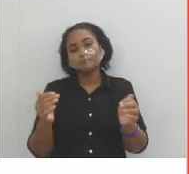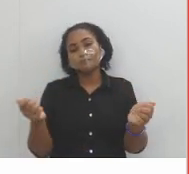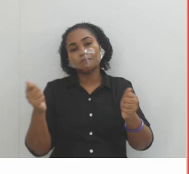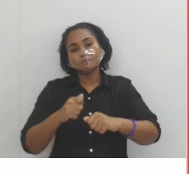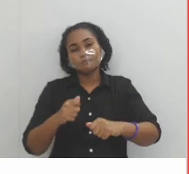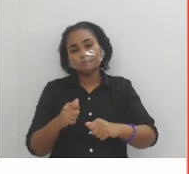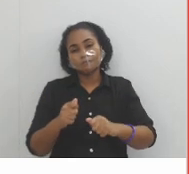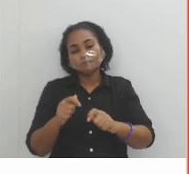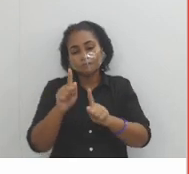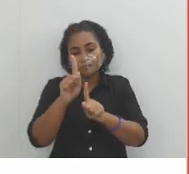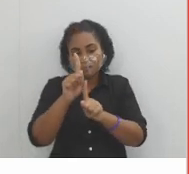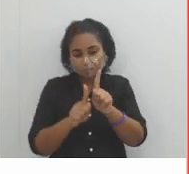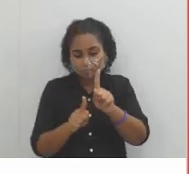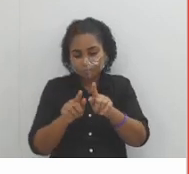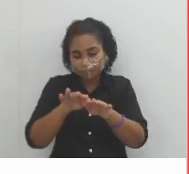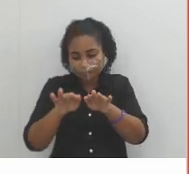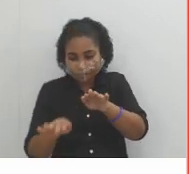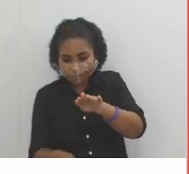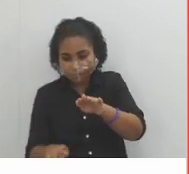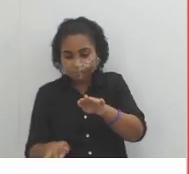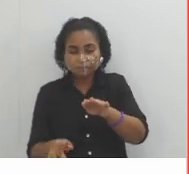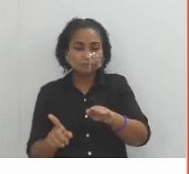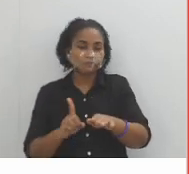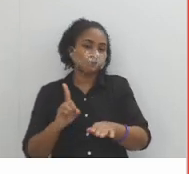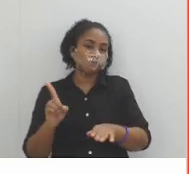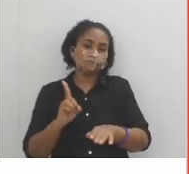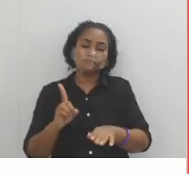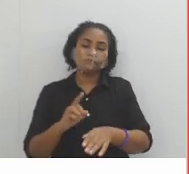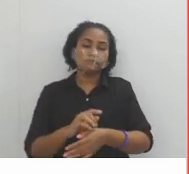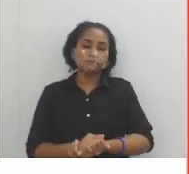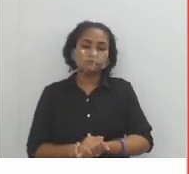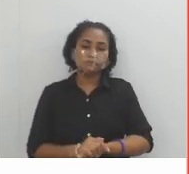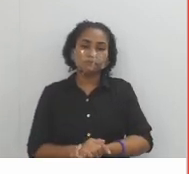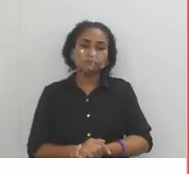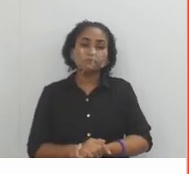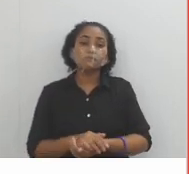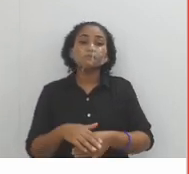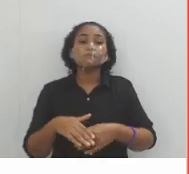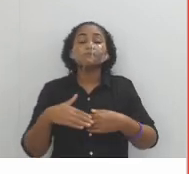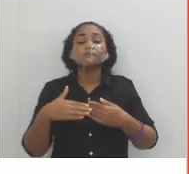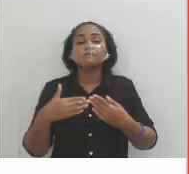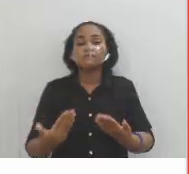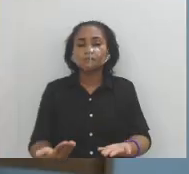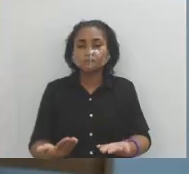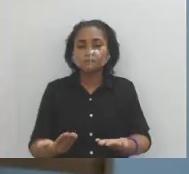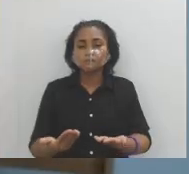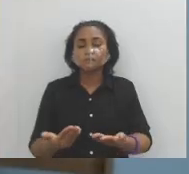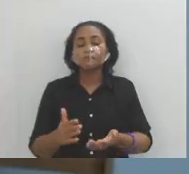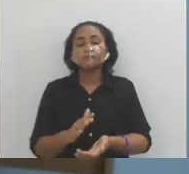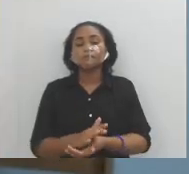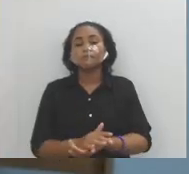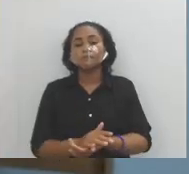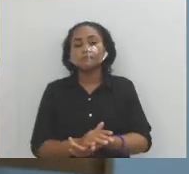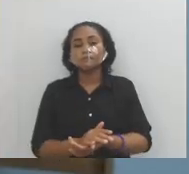possa, sem diminuir a felicidade dos outros. Né? Então, consistir